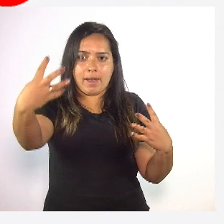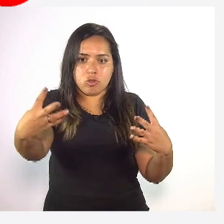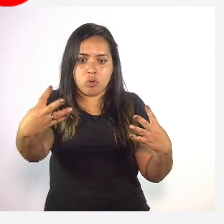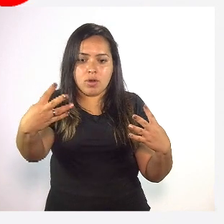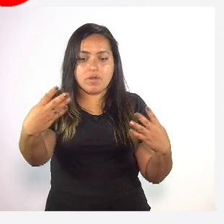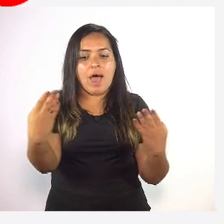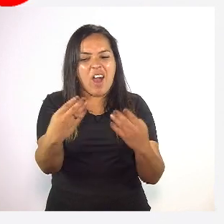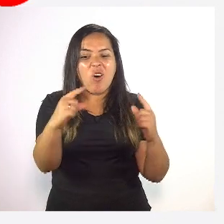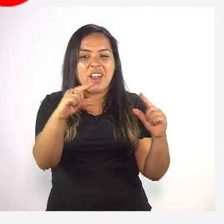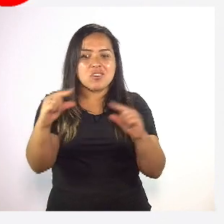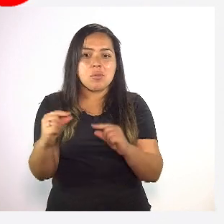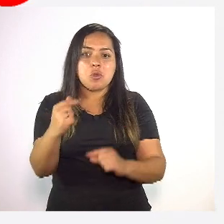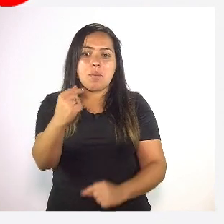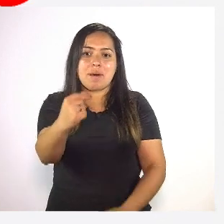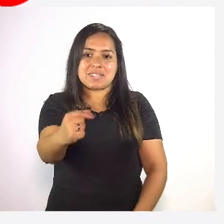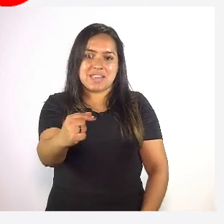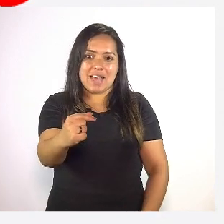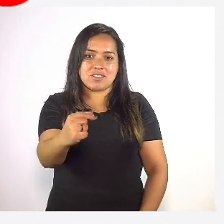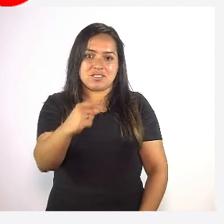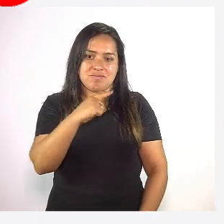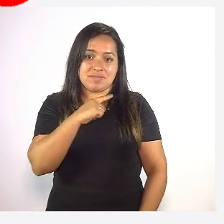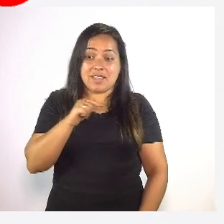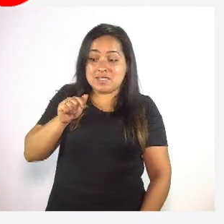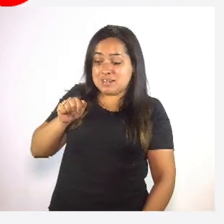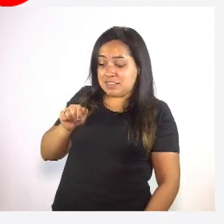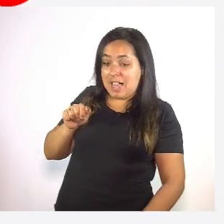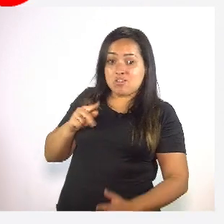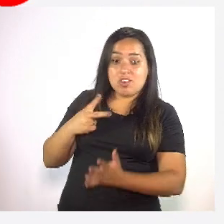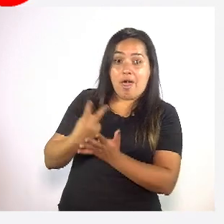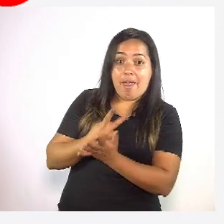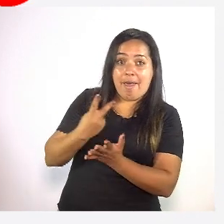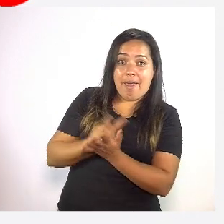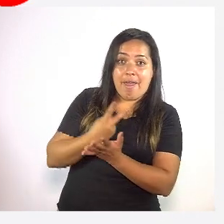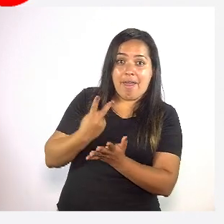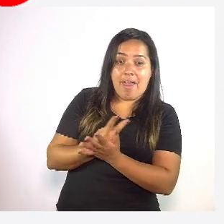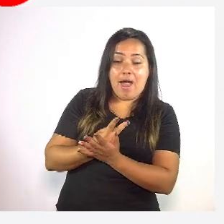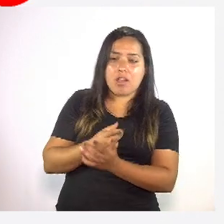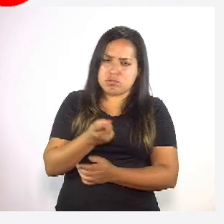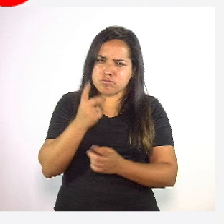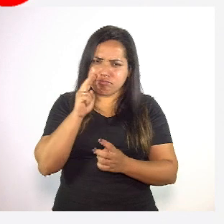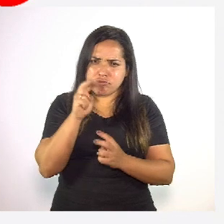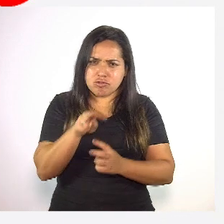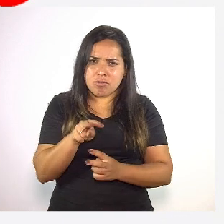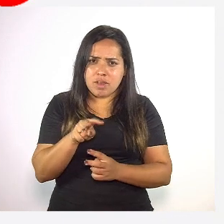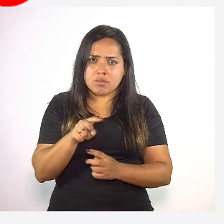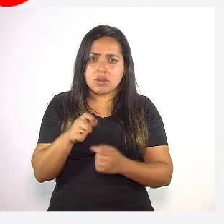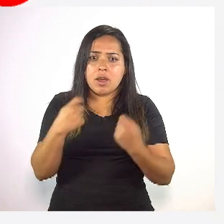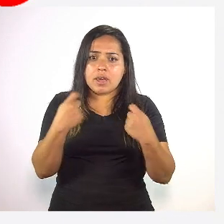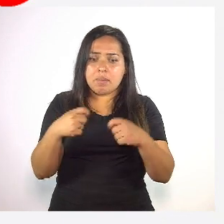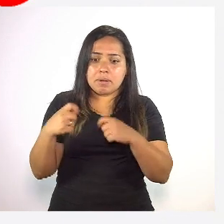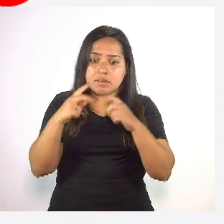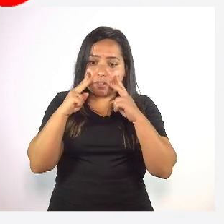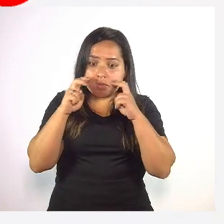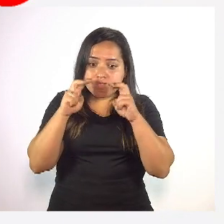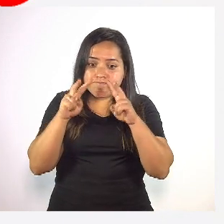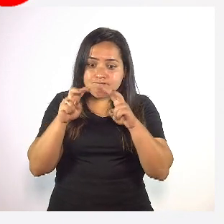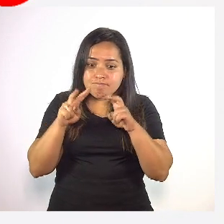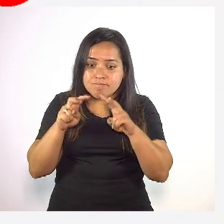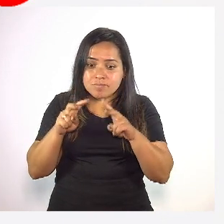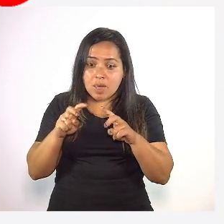irregularidades, essas irregularidades, os senhores vão poder perceber que cada vez mais elas